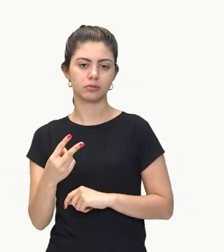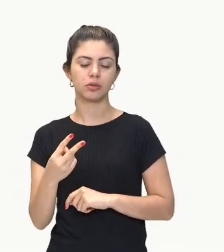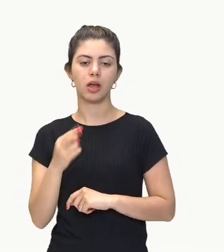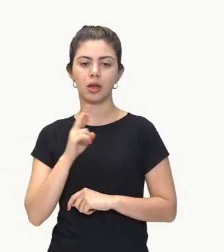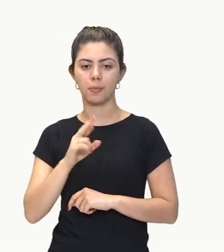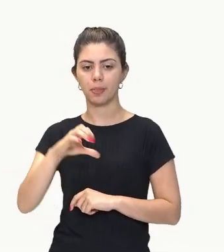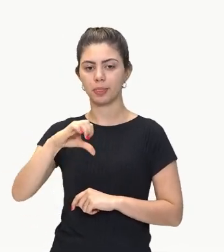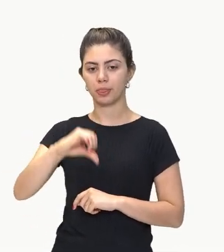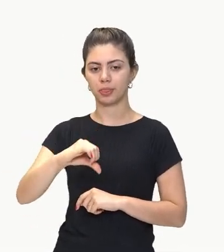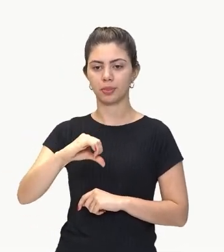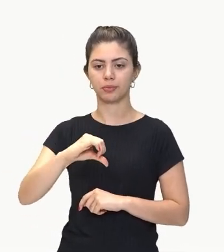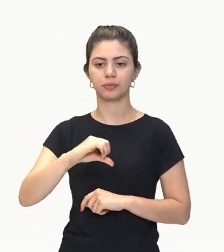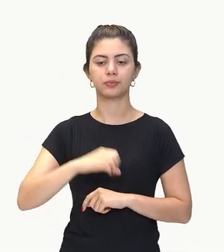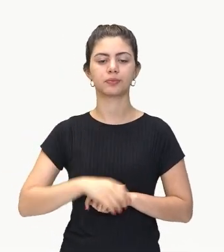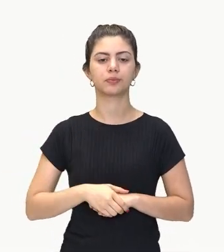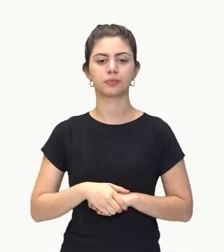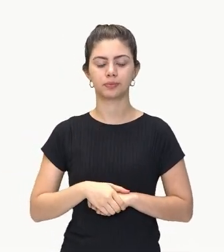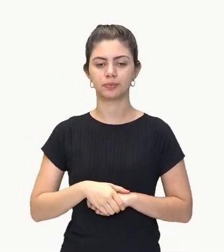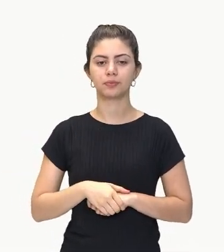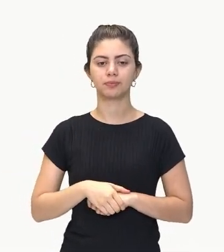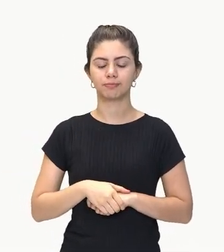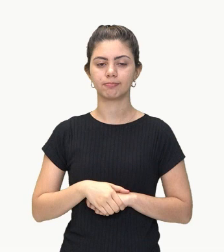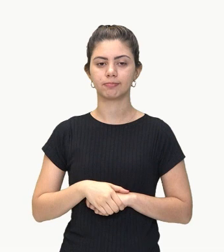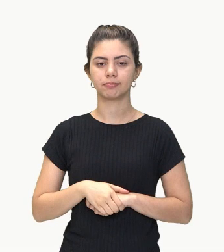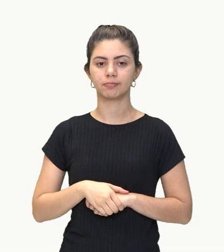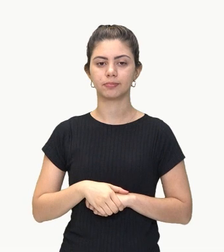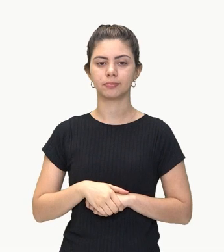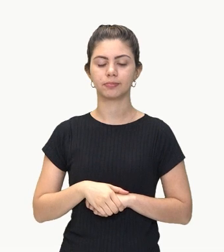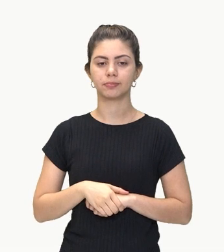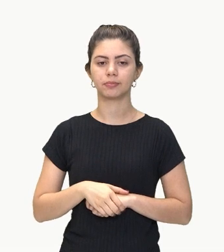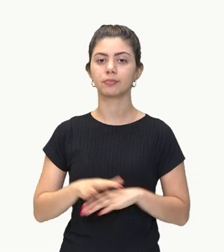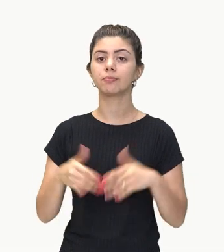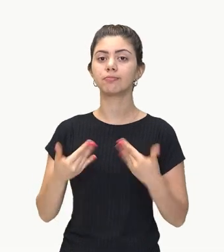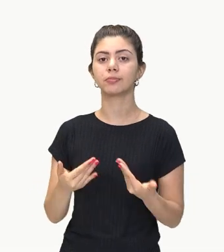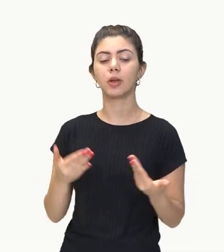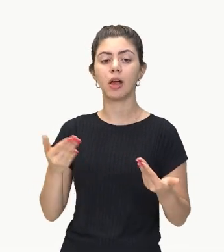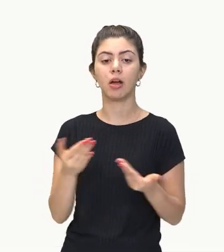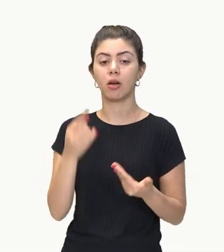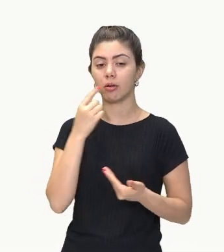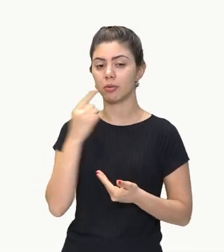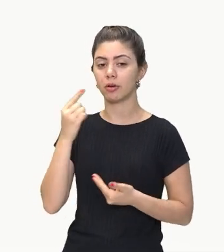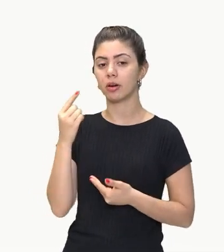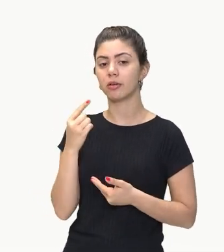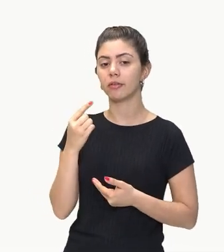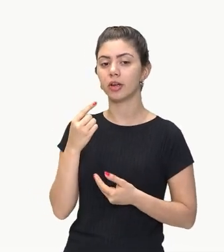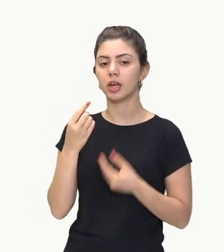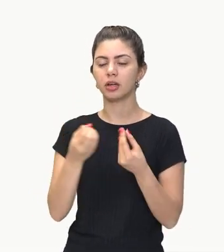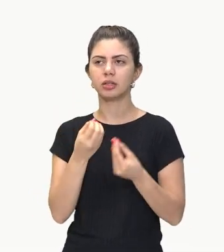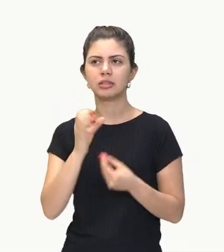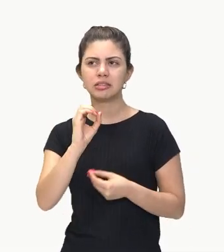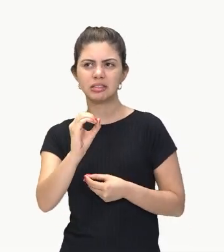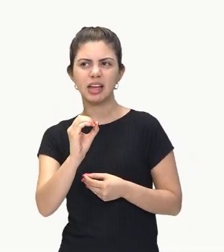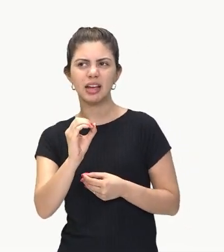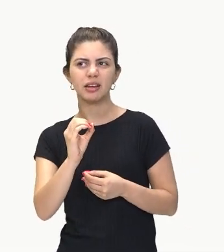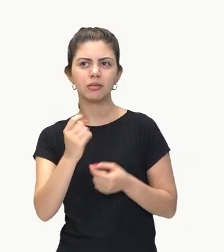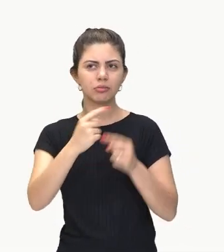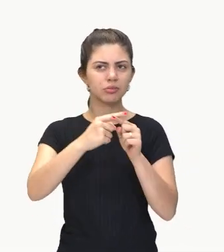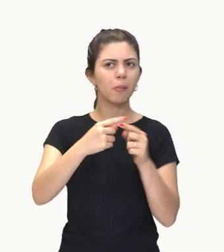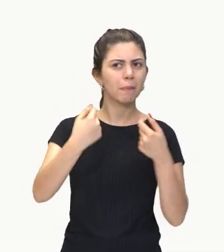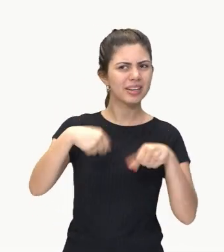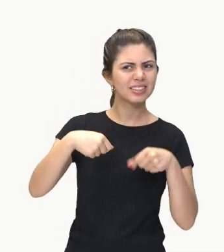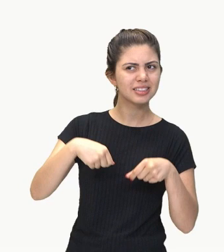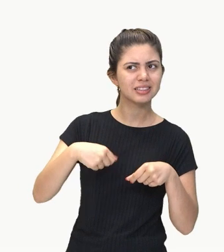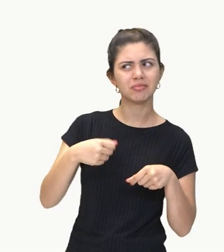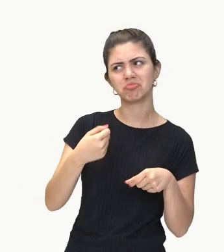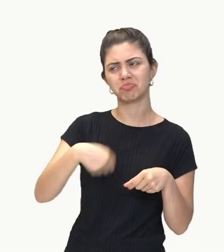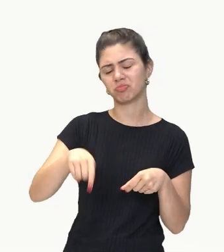9. Ok? E agora eu vou ver o zero. Precisaria eu fazer a conta com zero?